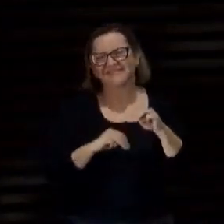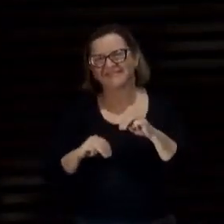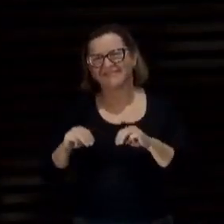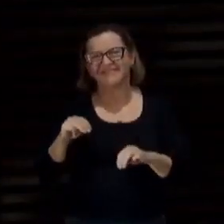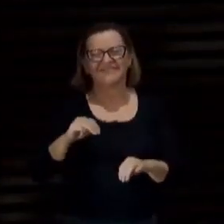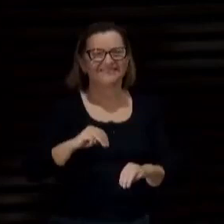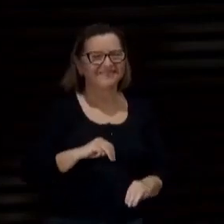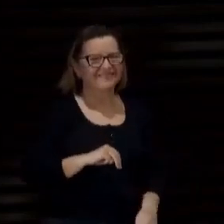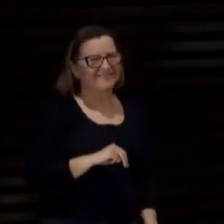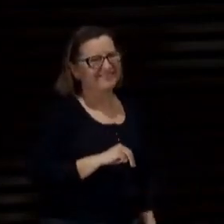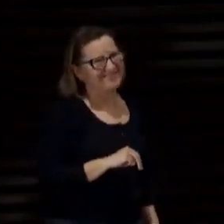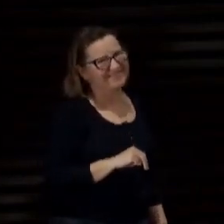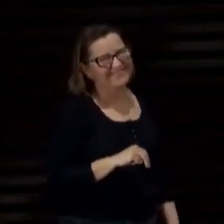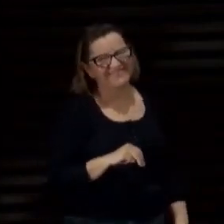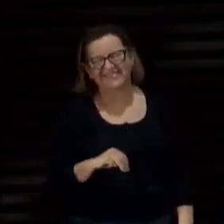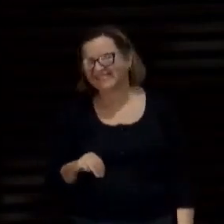Don't worry.